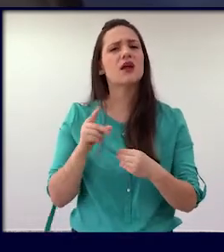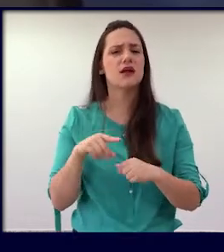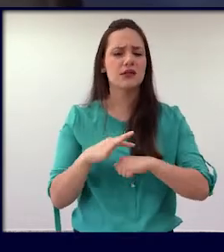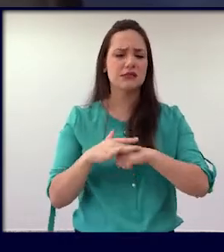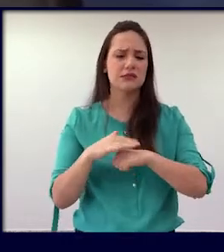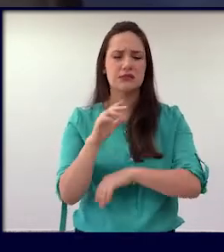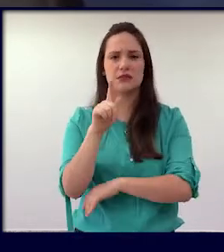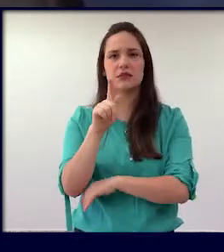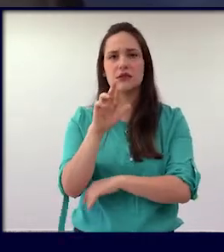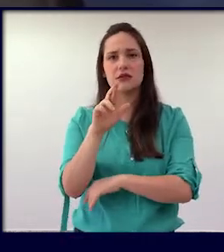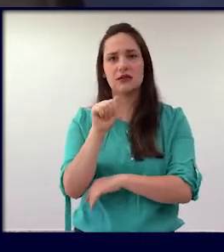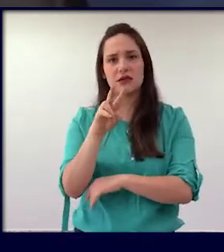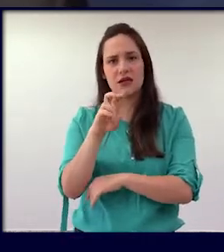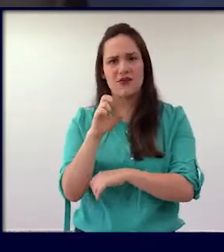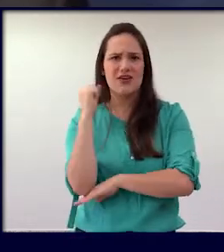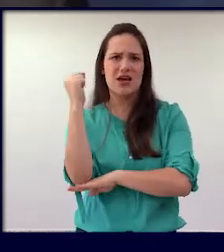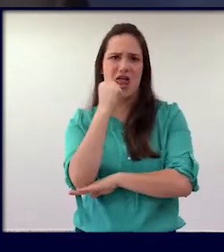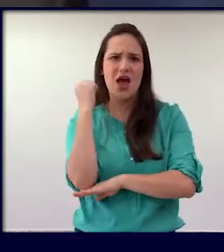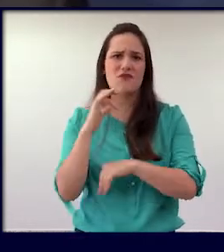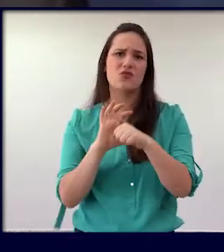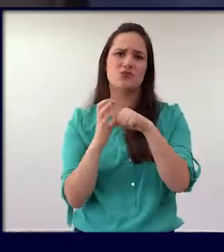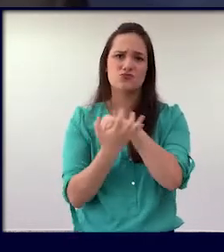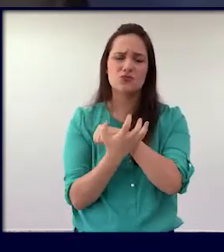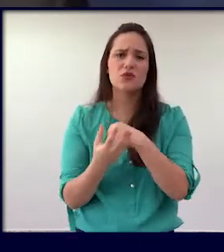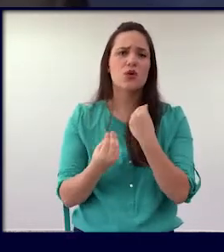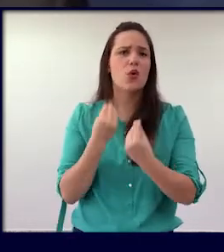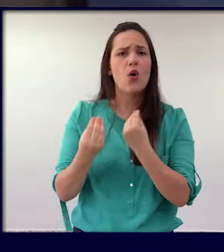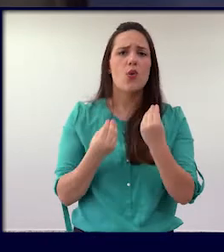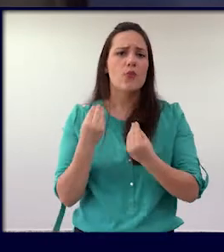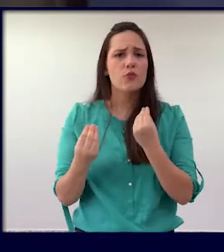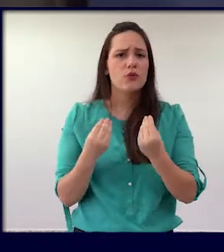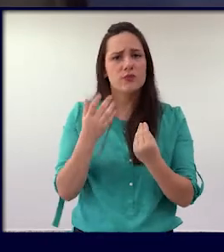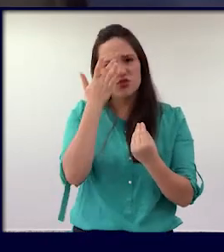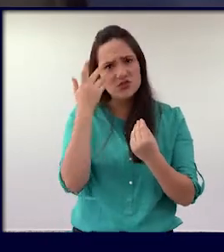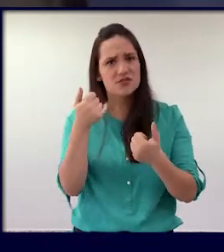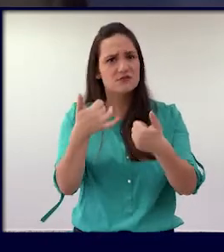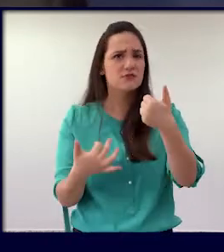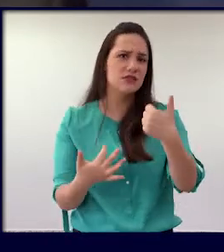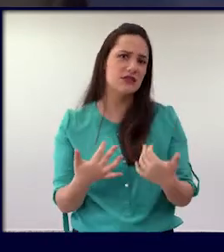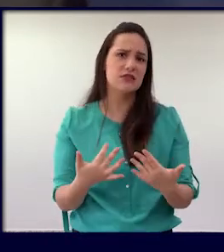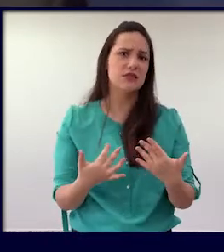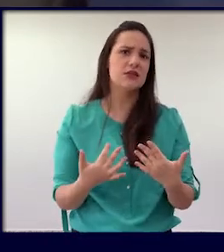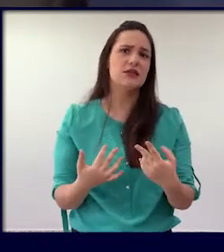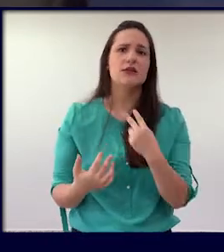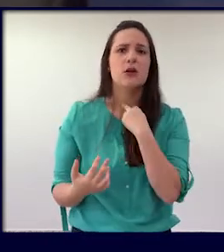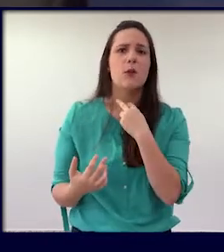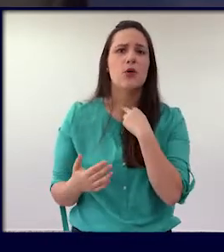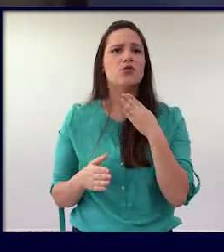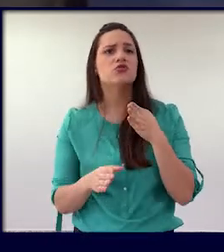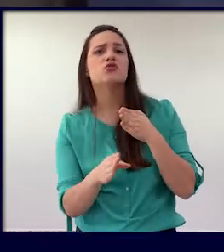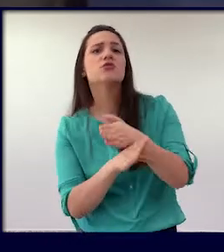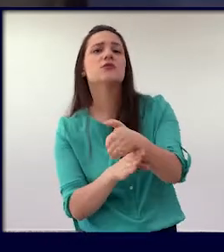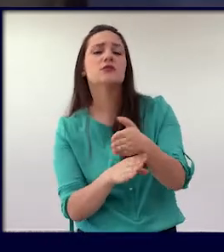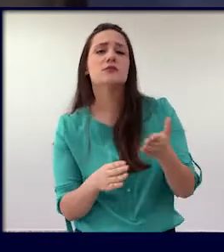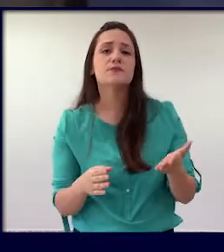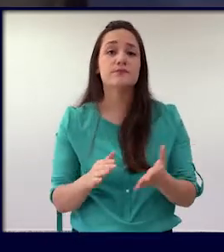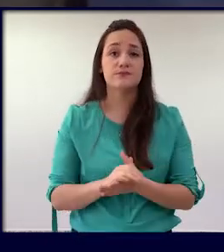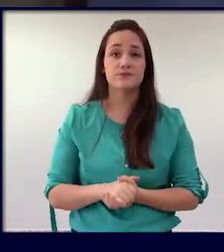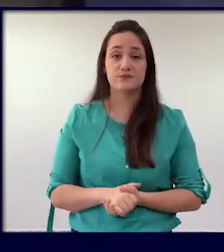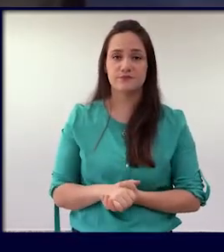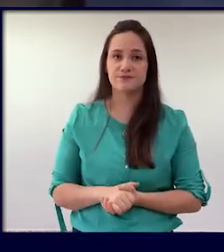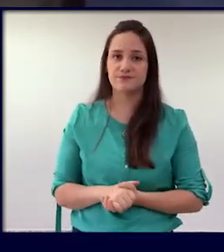seria essa prestação de informação, de justificativa para a pessoa que não pode comparecer ao cartório